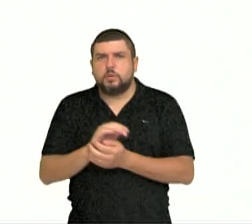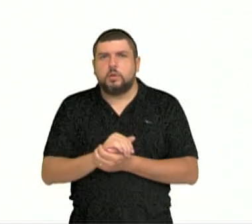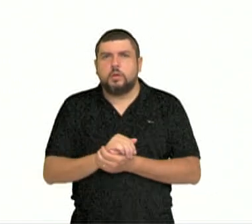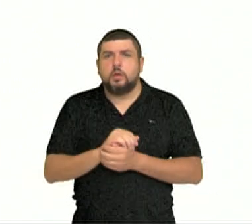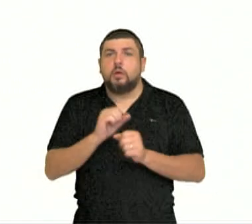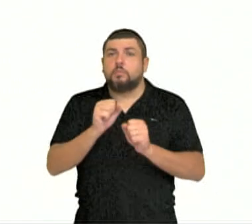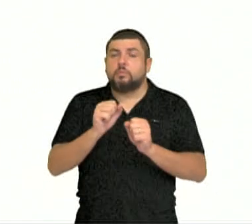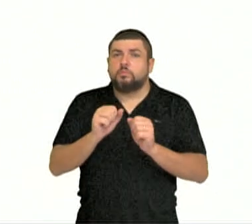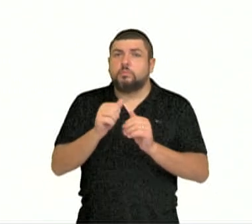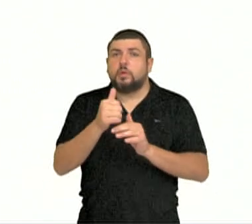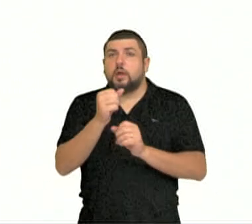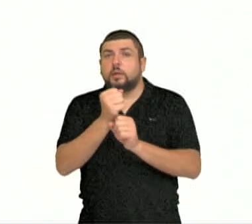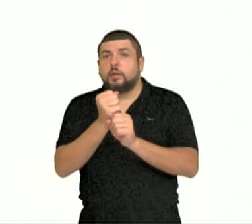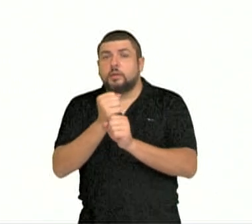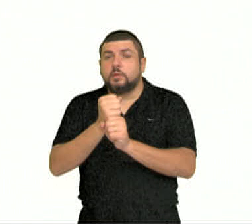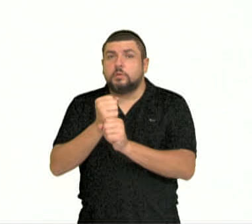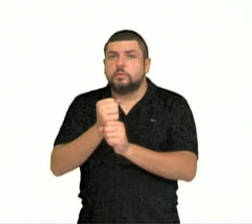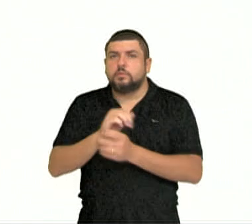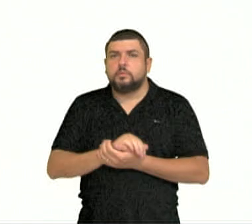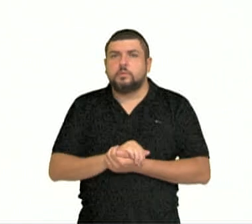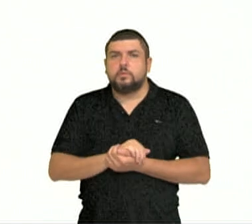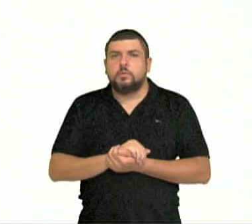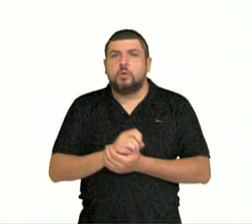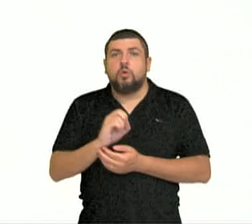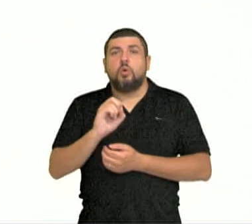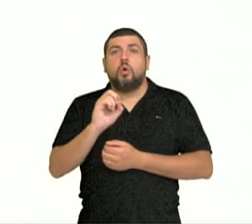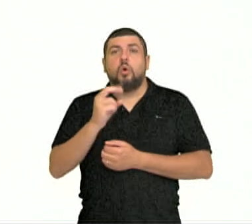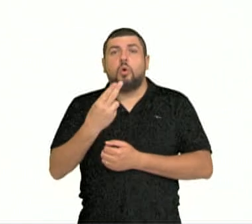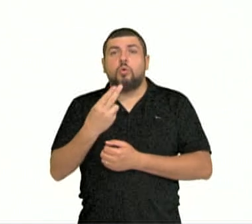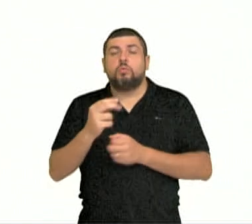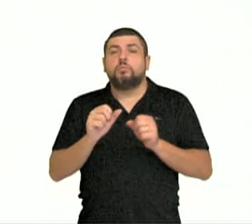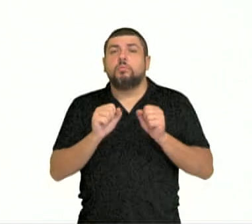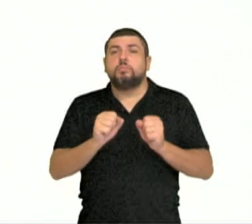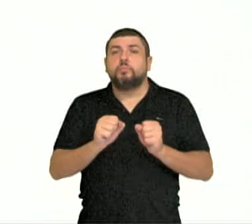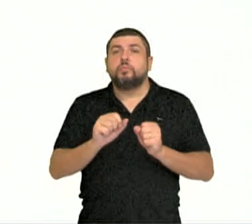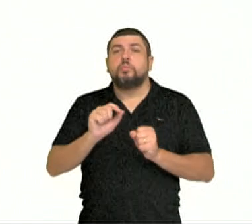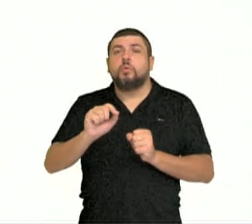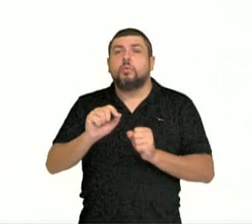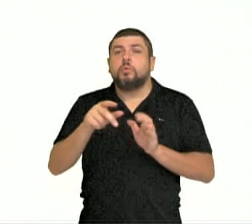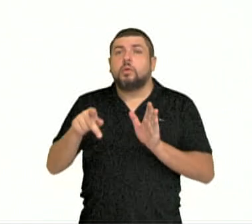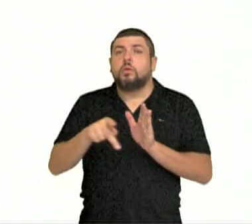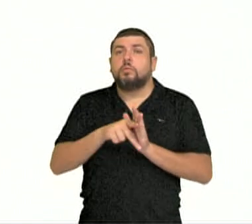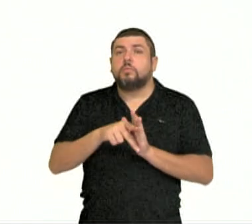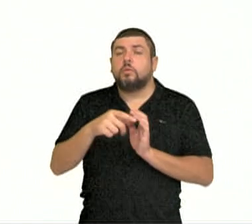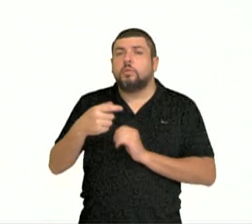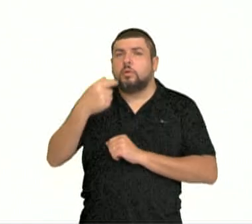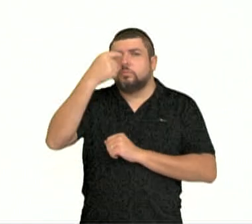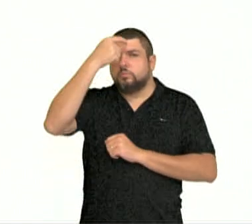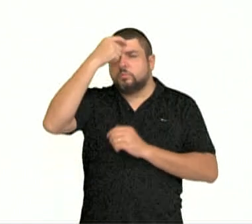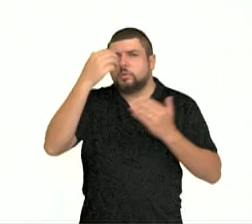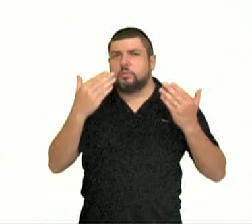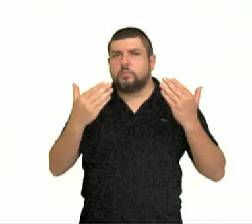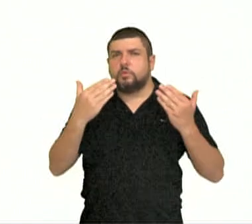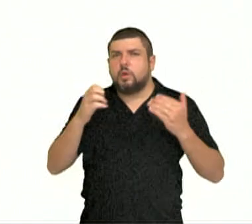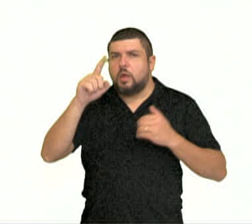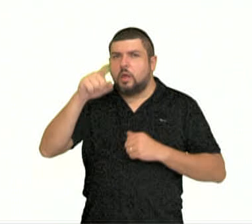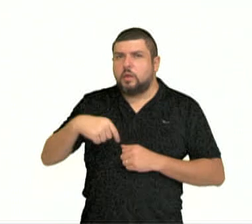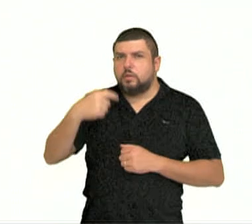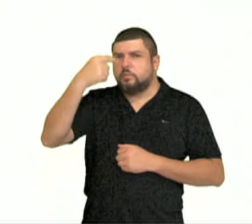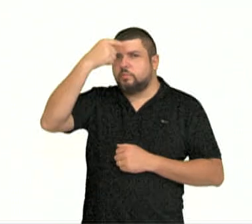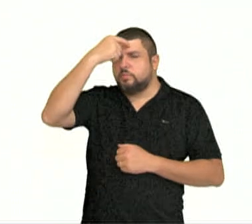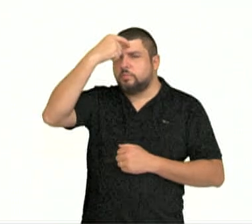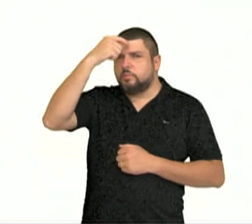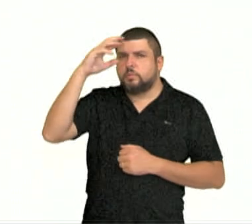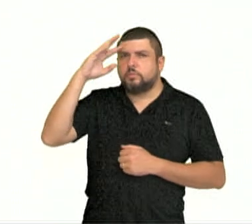Década, século, né? Ou ainda o tempo pode ser psicológico em relação ao pensamento, né?